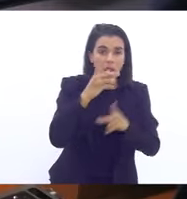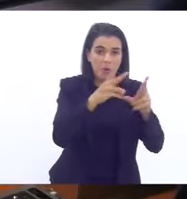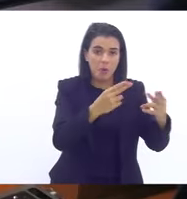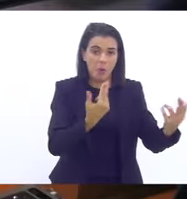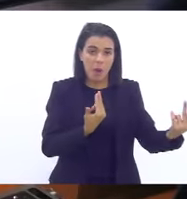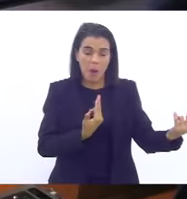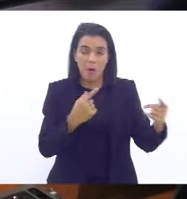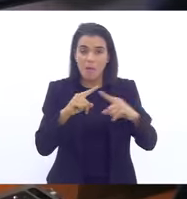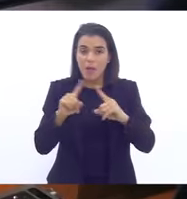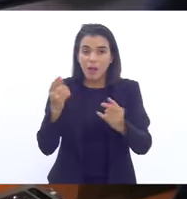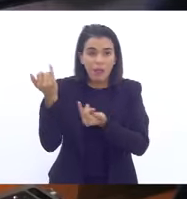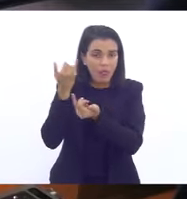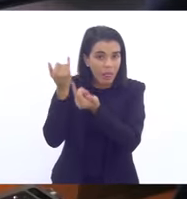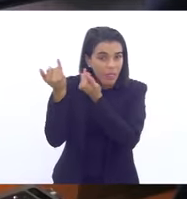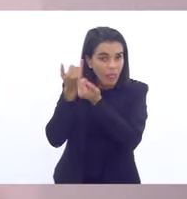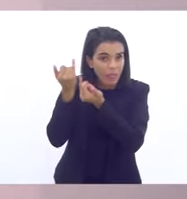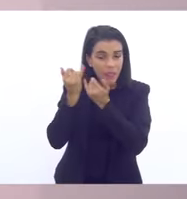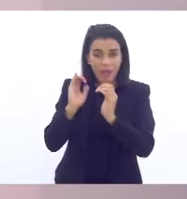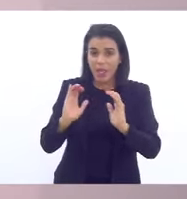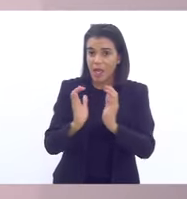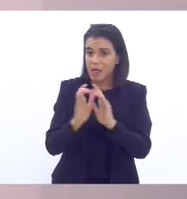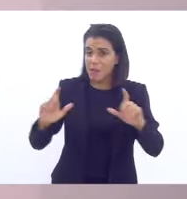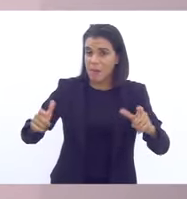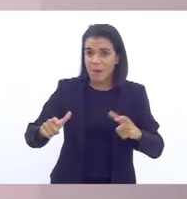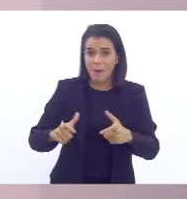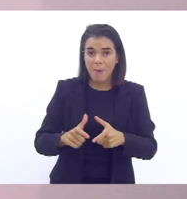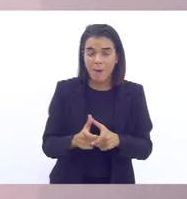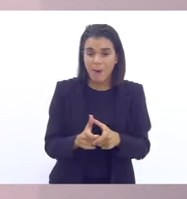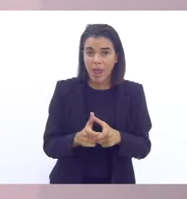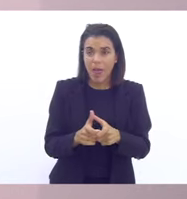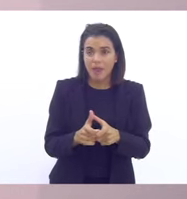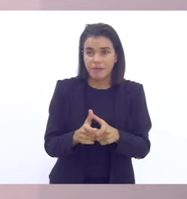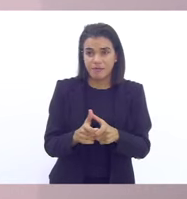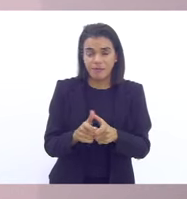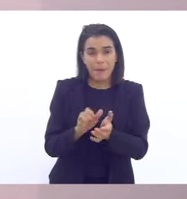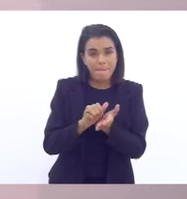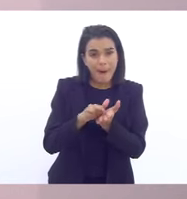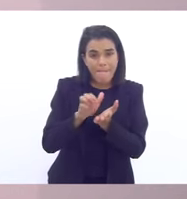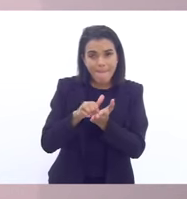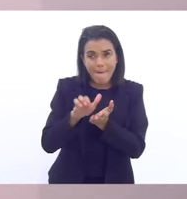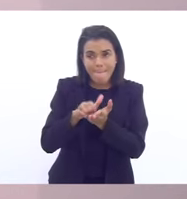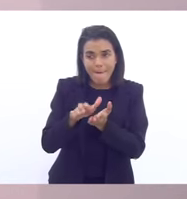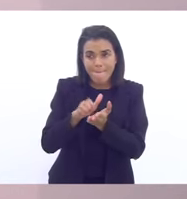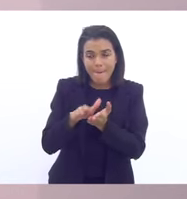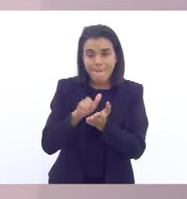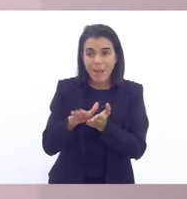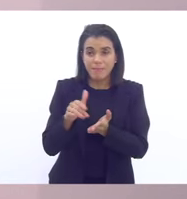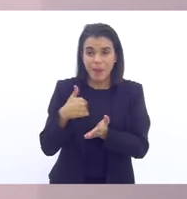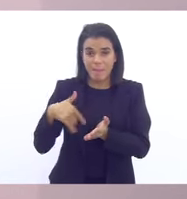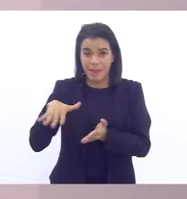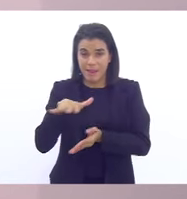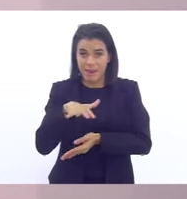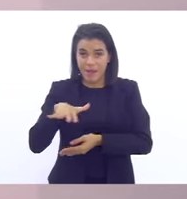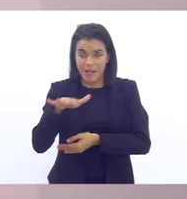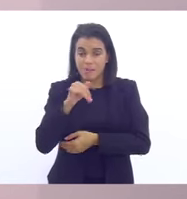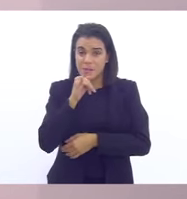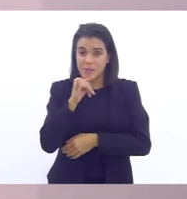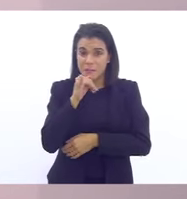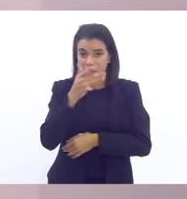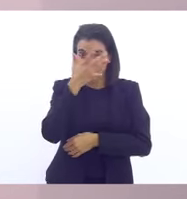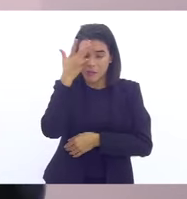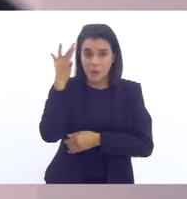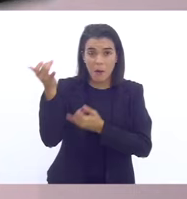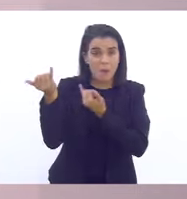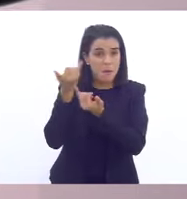gente escuta é que as equipes foram bastante reduzidas. Esse último episódio agora na minha região, por exemplo, o pessoal falava